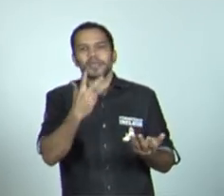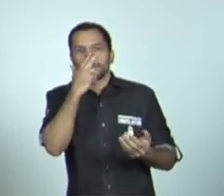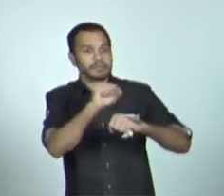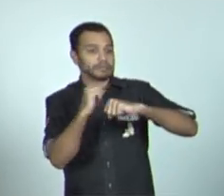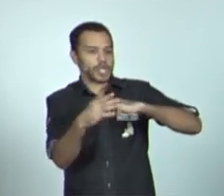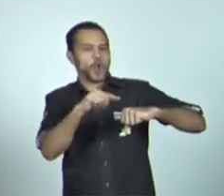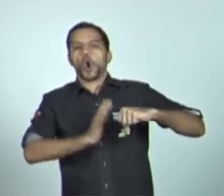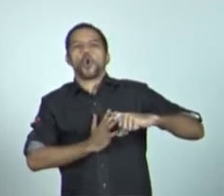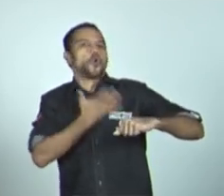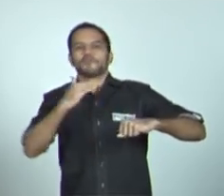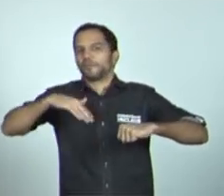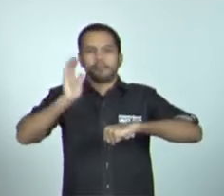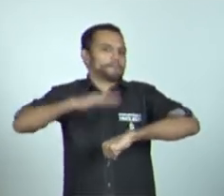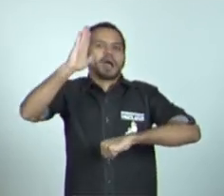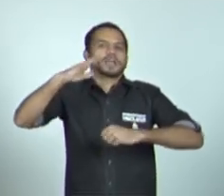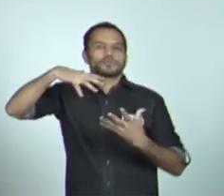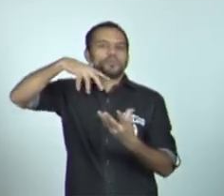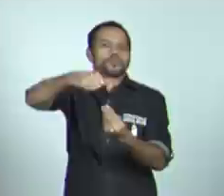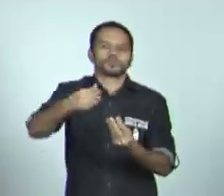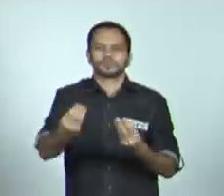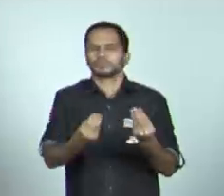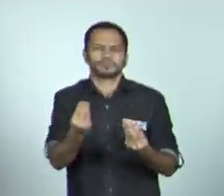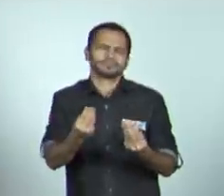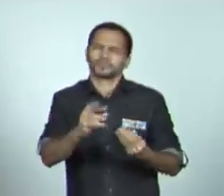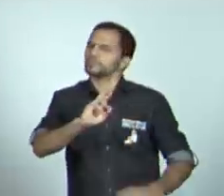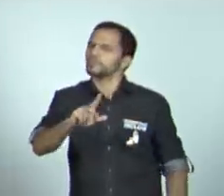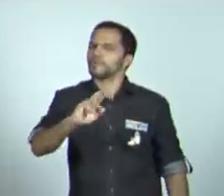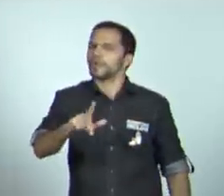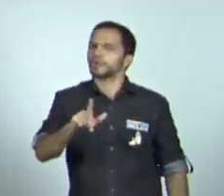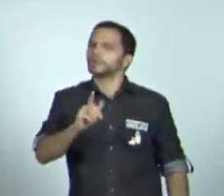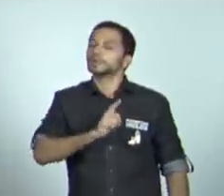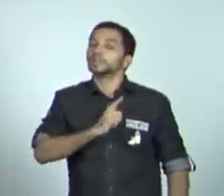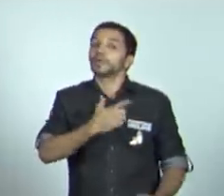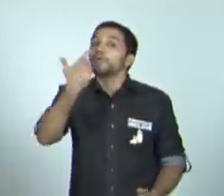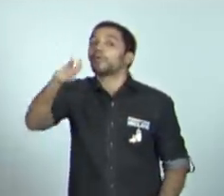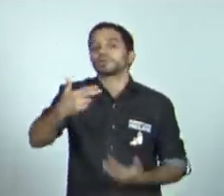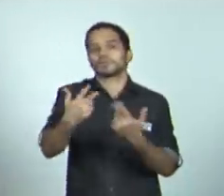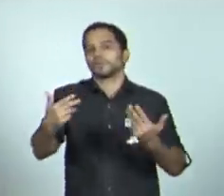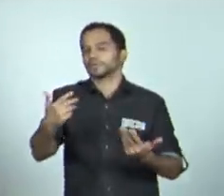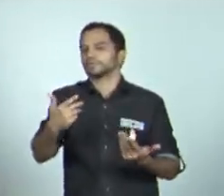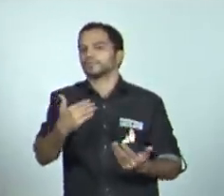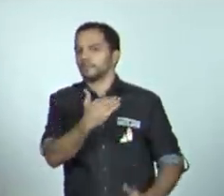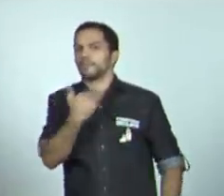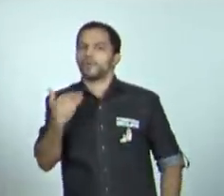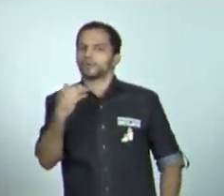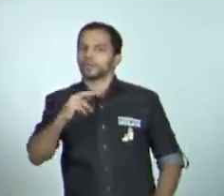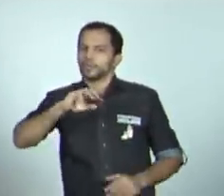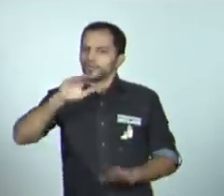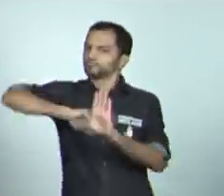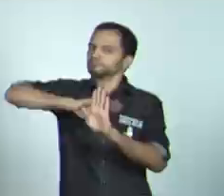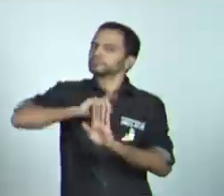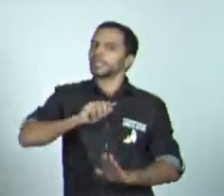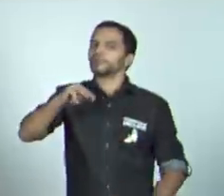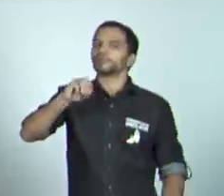mais horrível da história da humanidade não é e tem muito mais coisa matando tem um problema do convite vamos